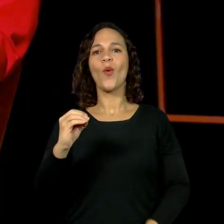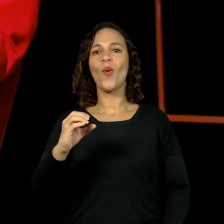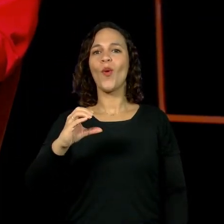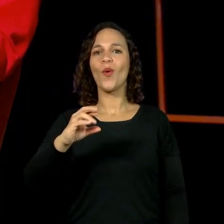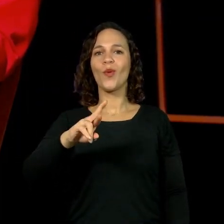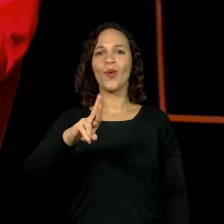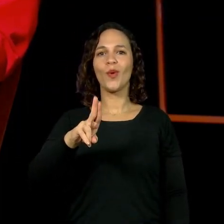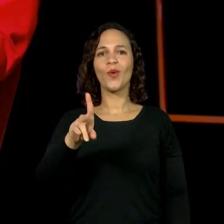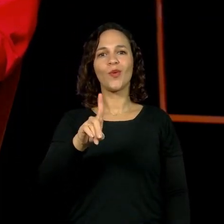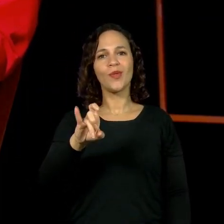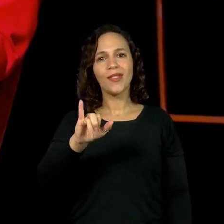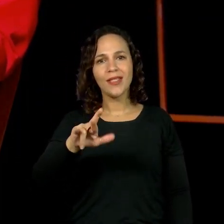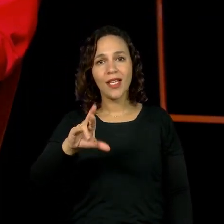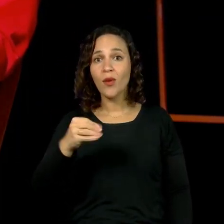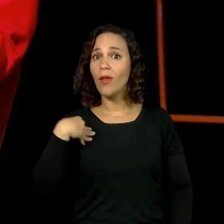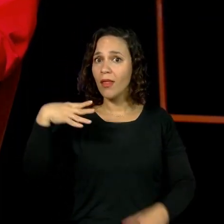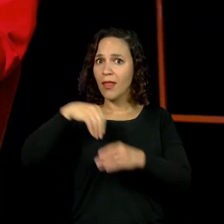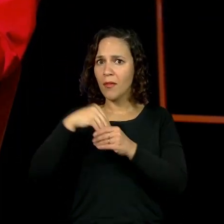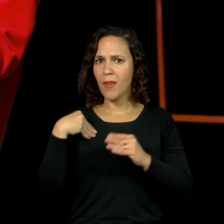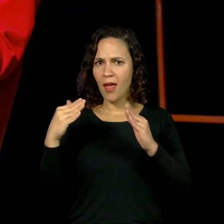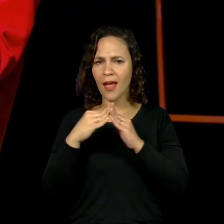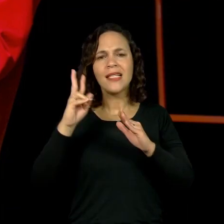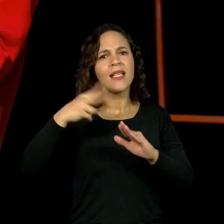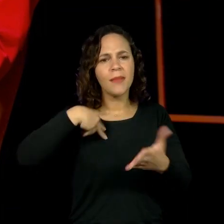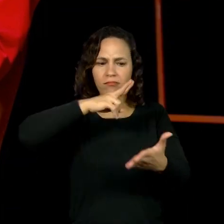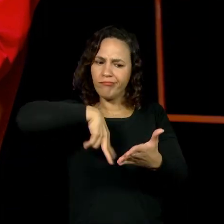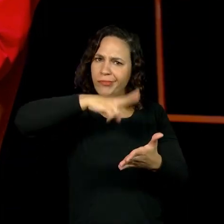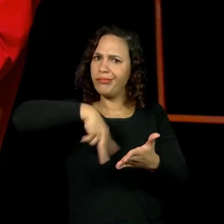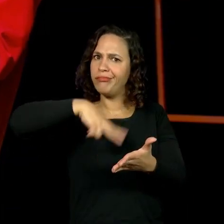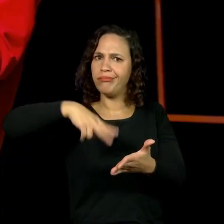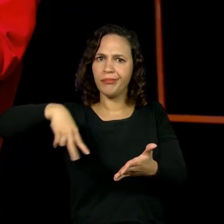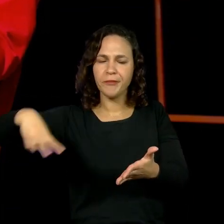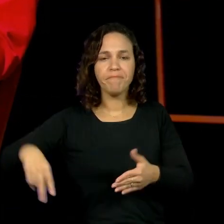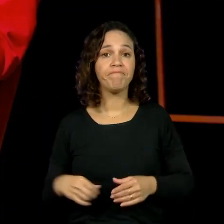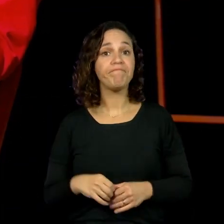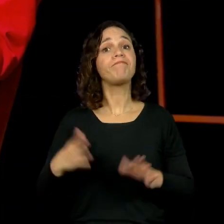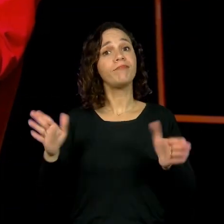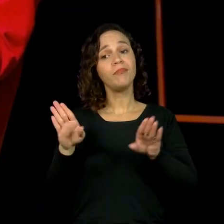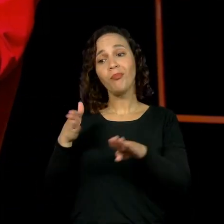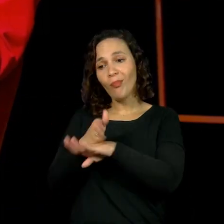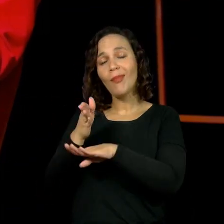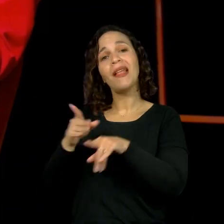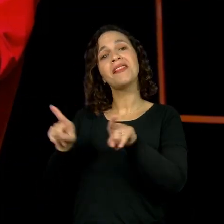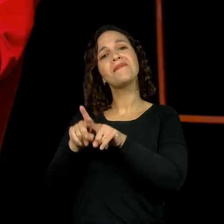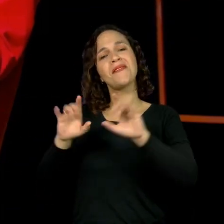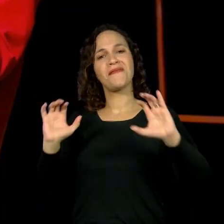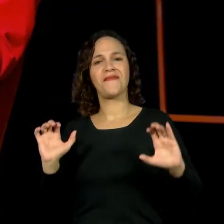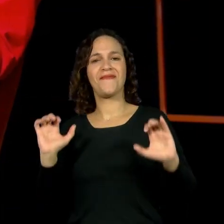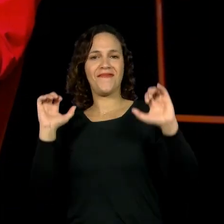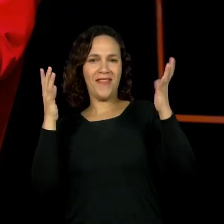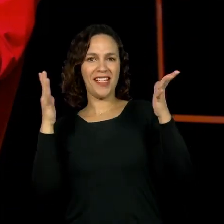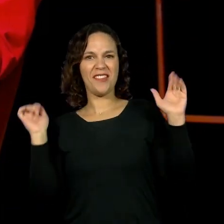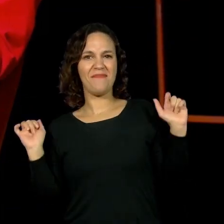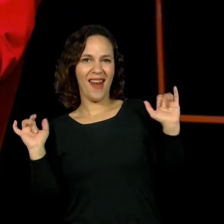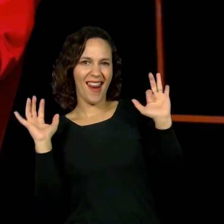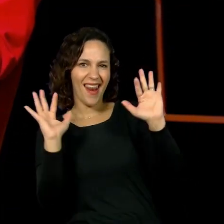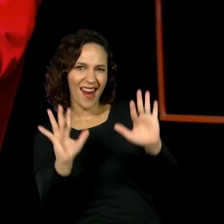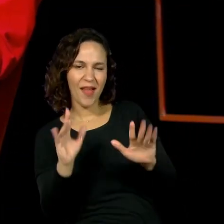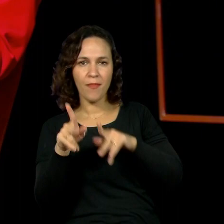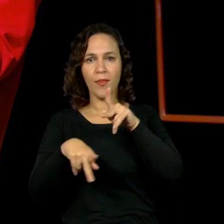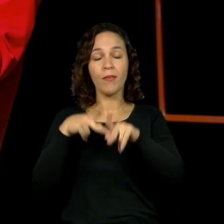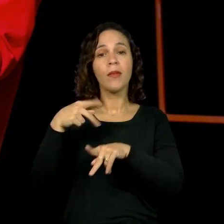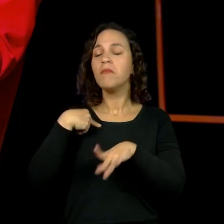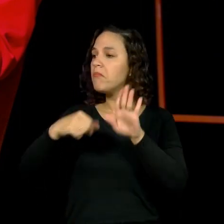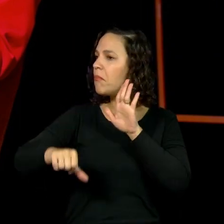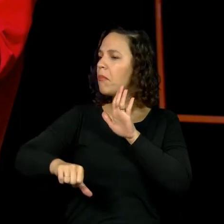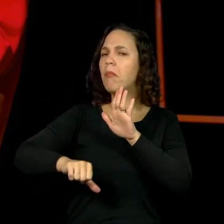gente sempre estava lendo, se informando e tal. Mas a gente participava também dos festejos populares. E eu tive o primeiro contato que